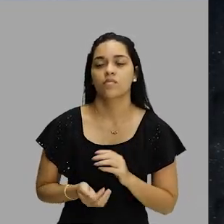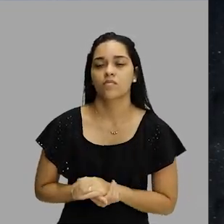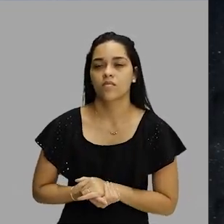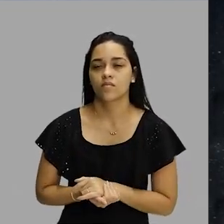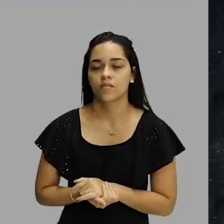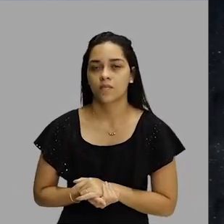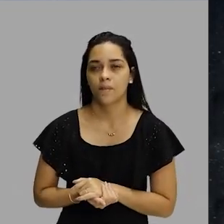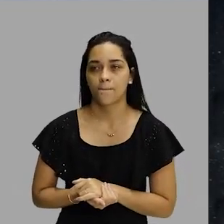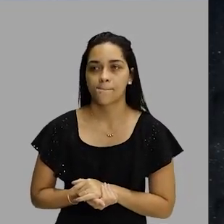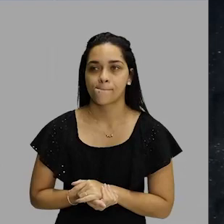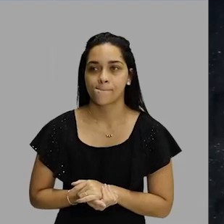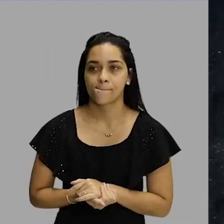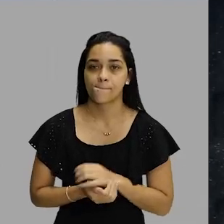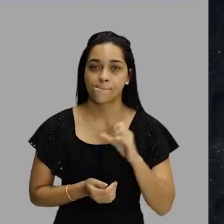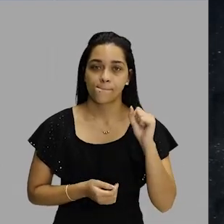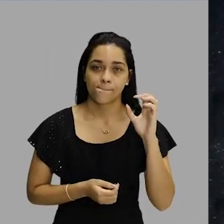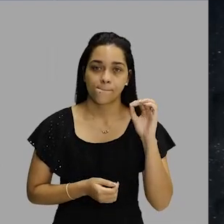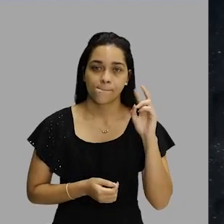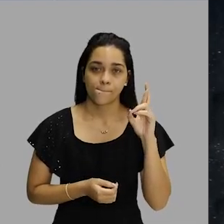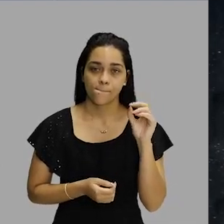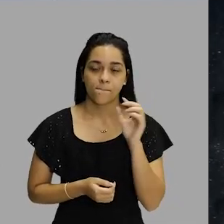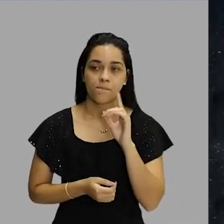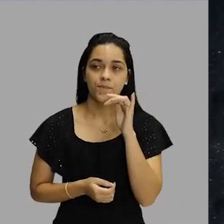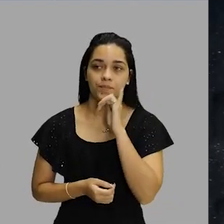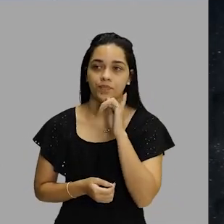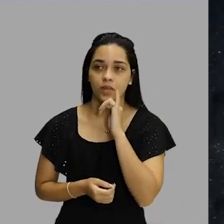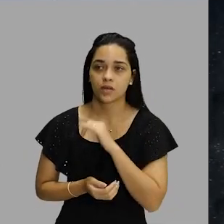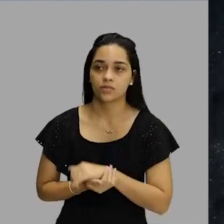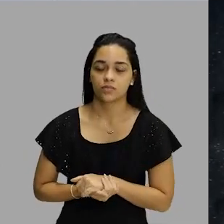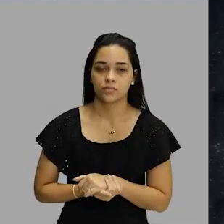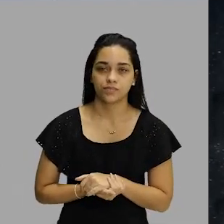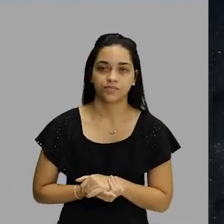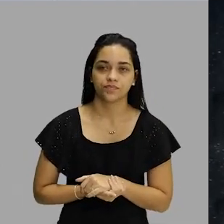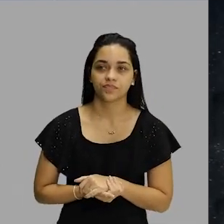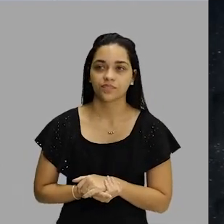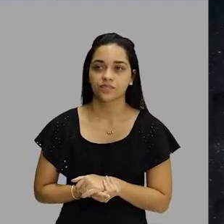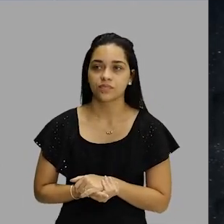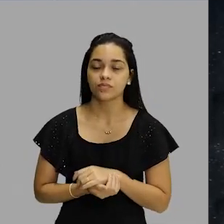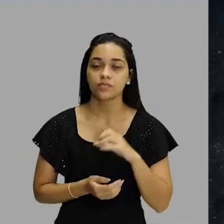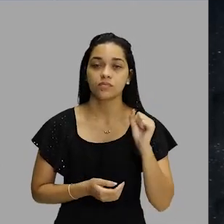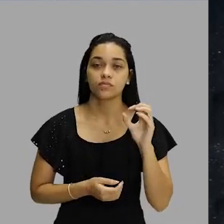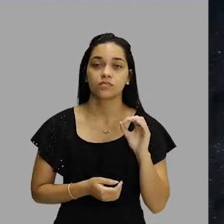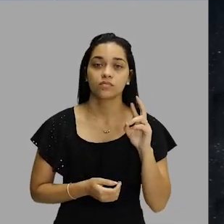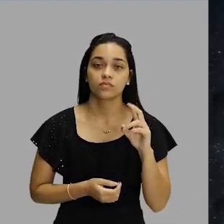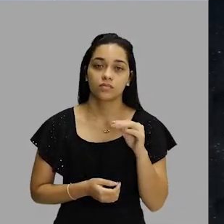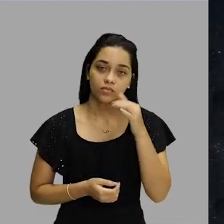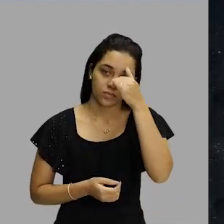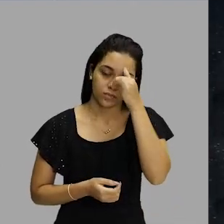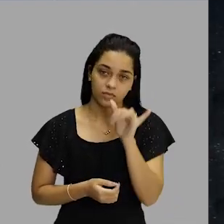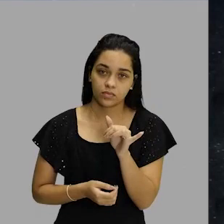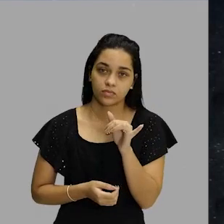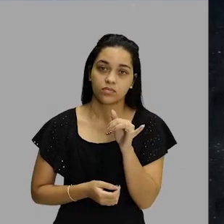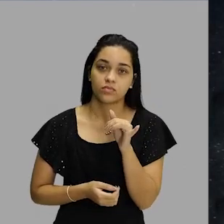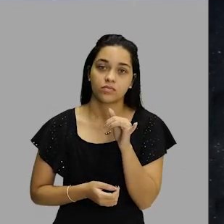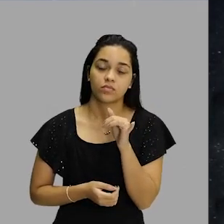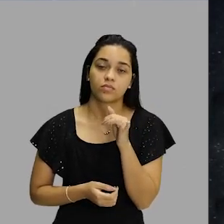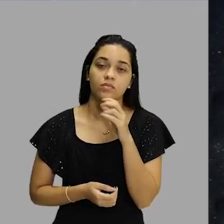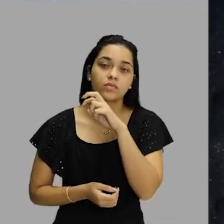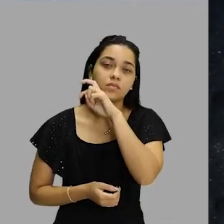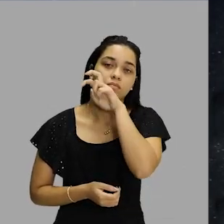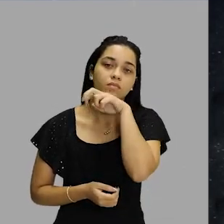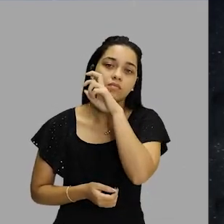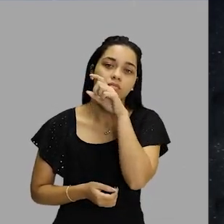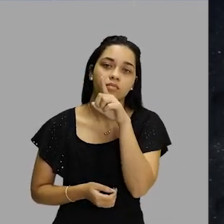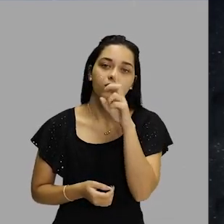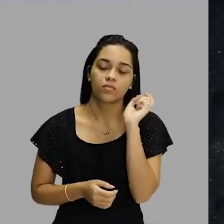anticorpo. No caso do soro, não. Vou dar um exemplo aqui, soro antiofídico, que é o soro que combate o veneno da cobra. Você, quando